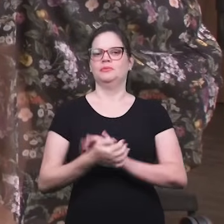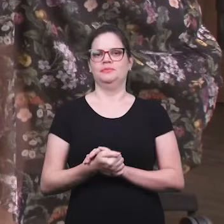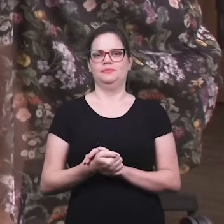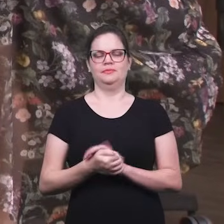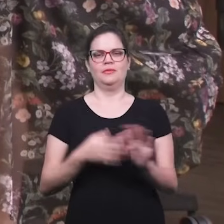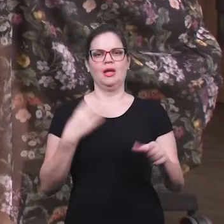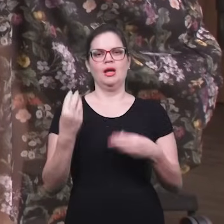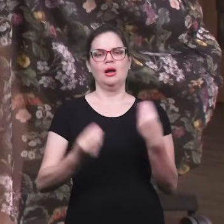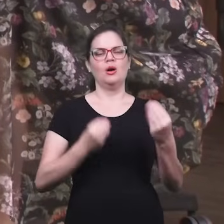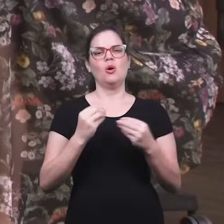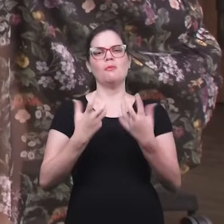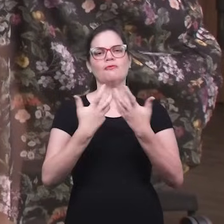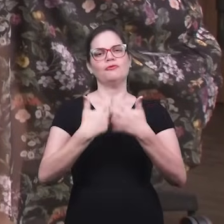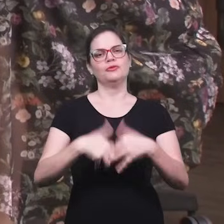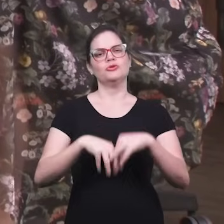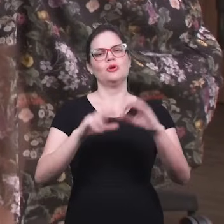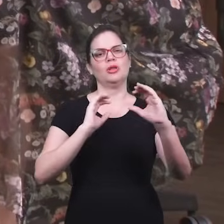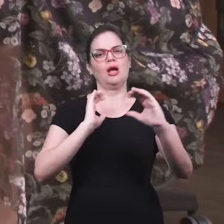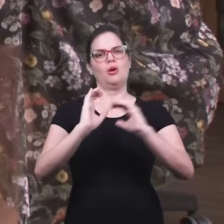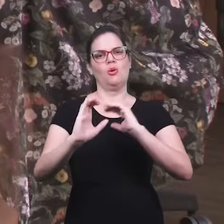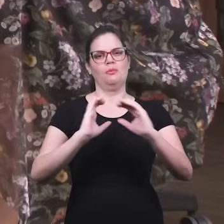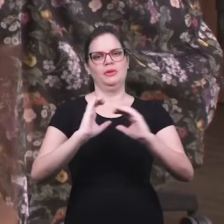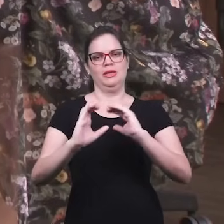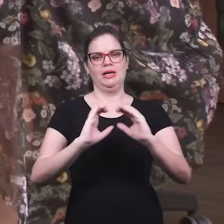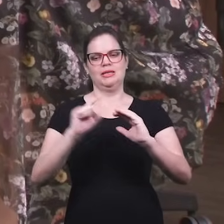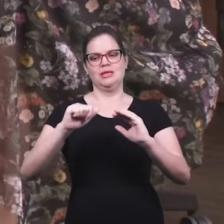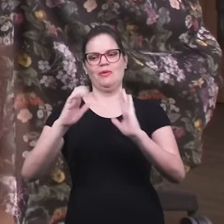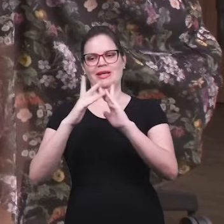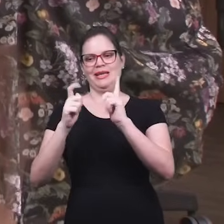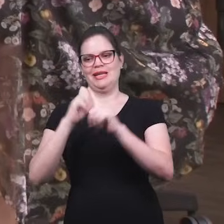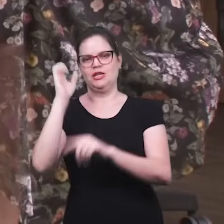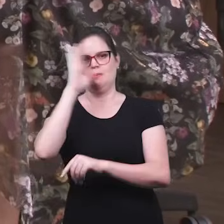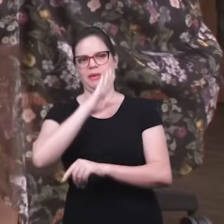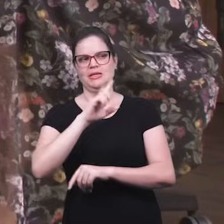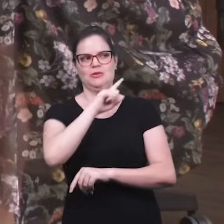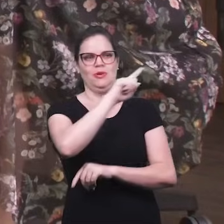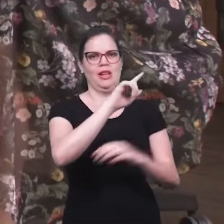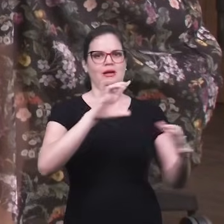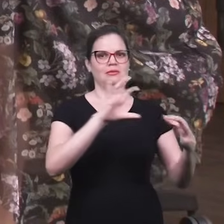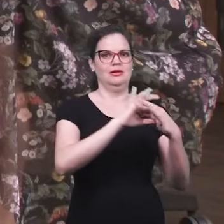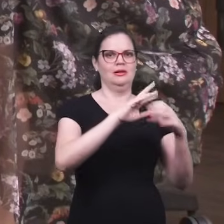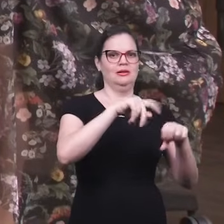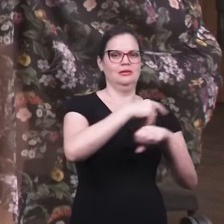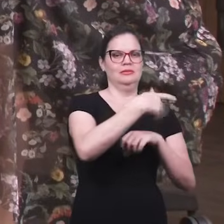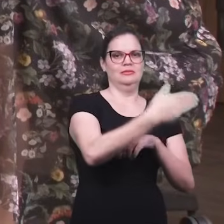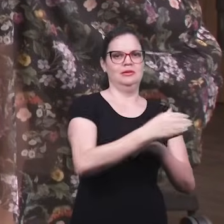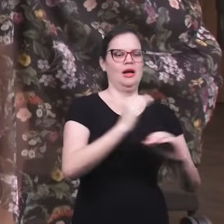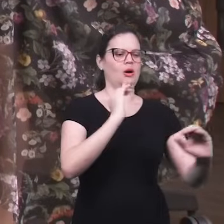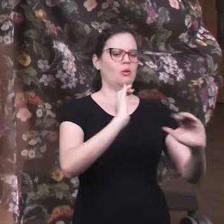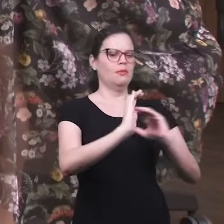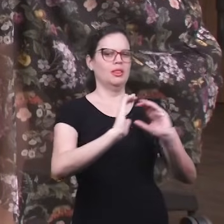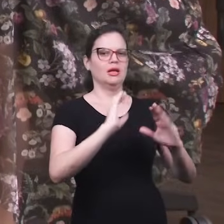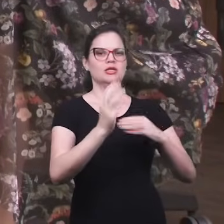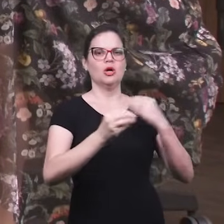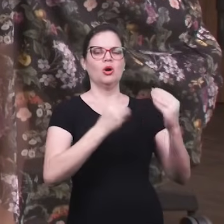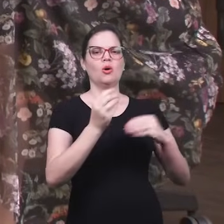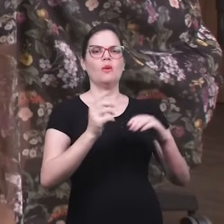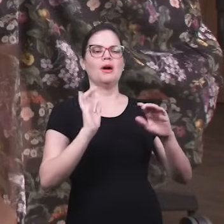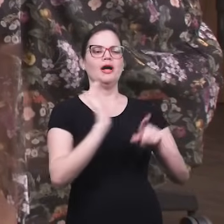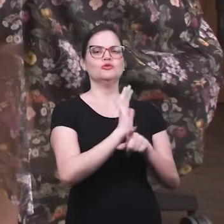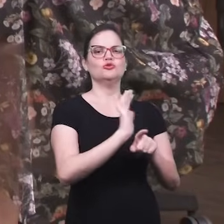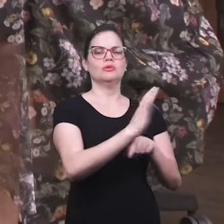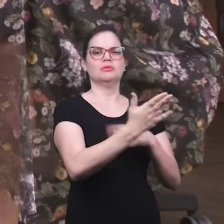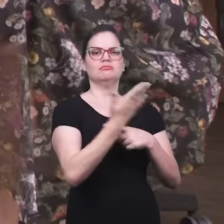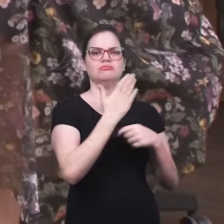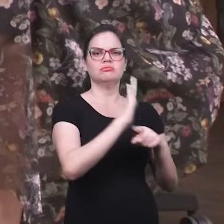maneira a comunicação e a cooperação entre as igrejas no Brasil e no exterior podem fortalecer o crescimento da obra no